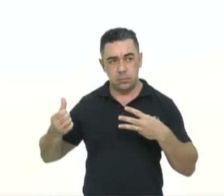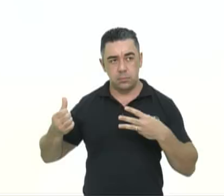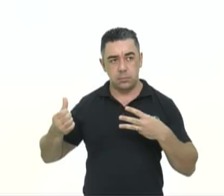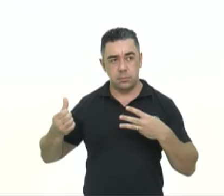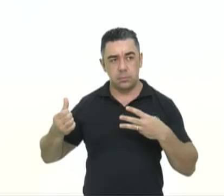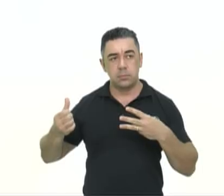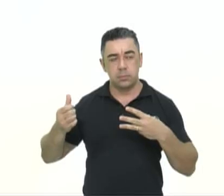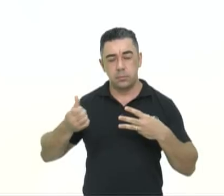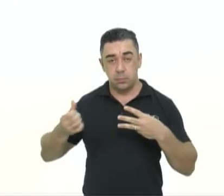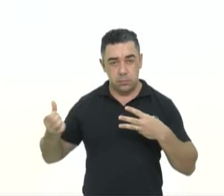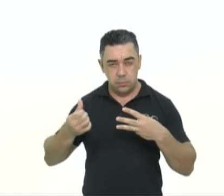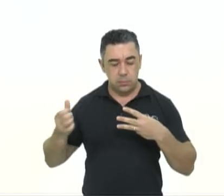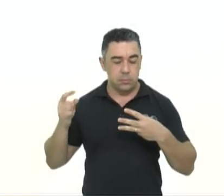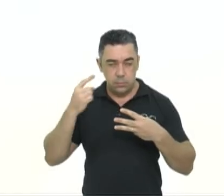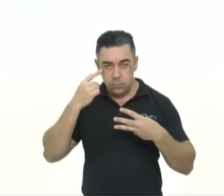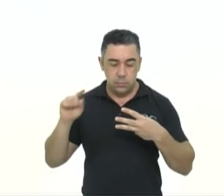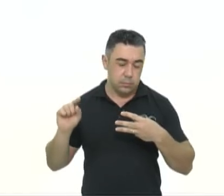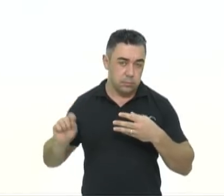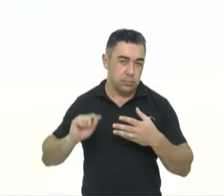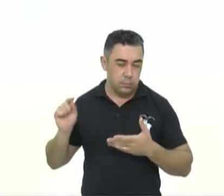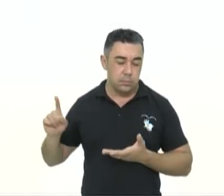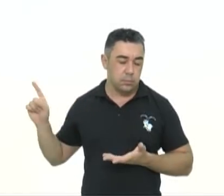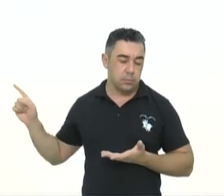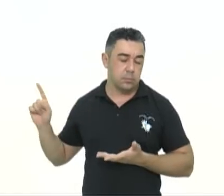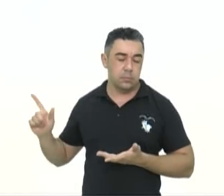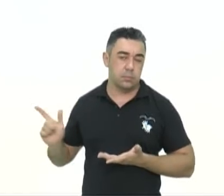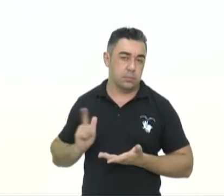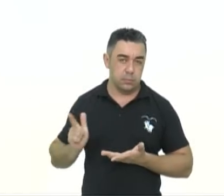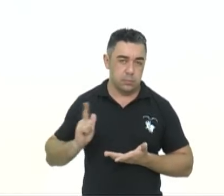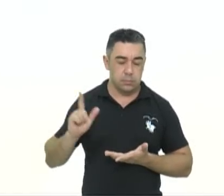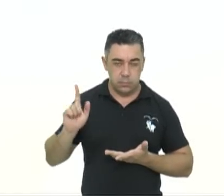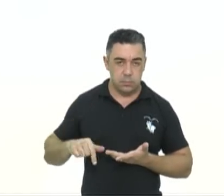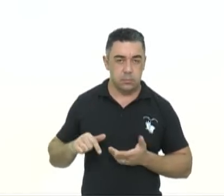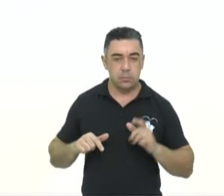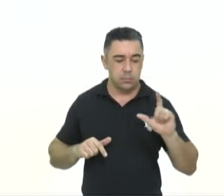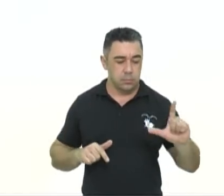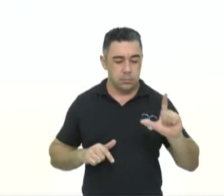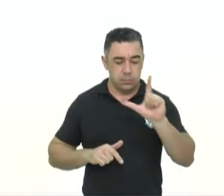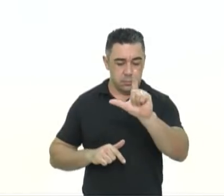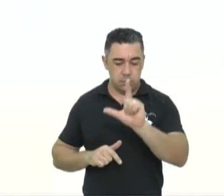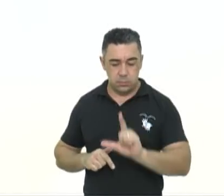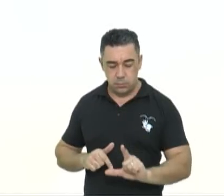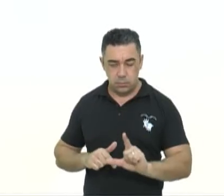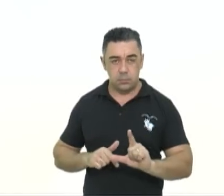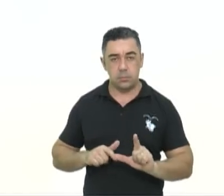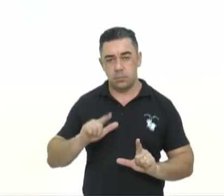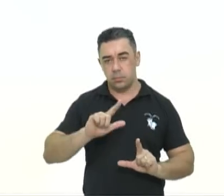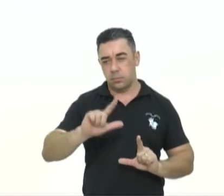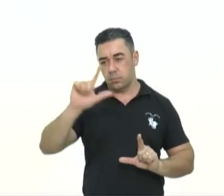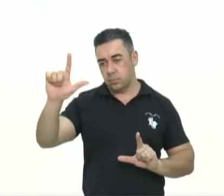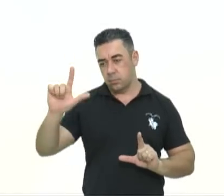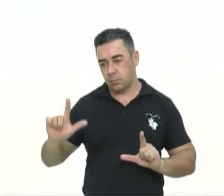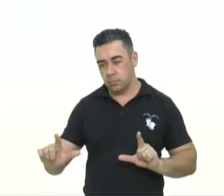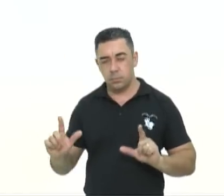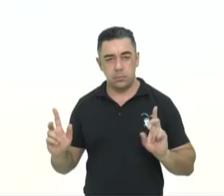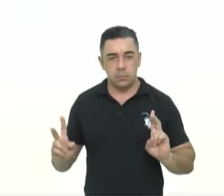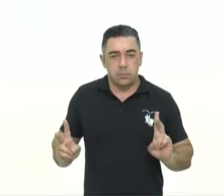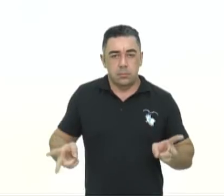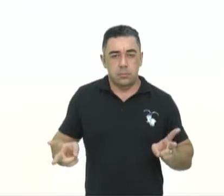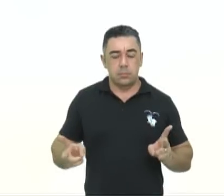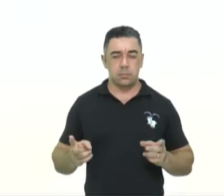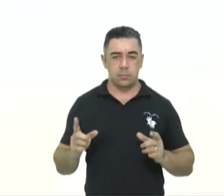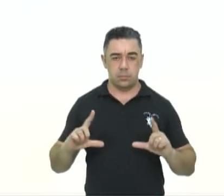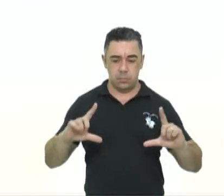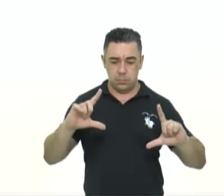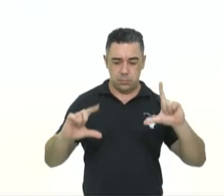11,66. Então, eu observo que eu tenho lado, lado, lado. E finalizando, o lado AB,